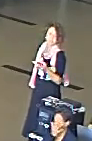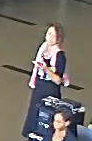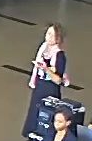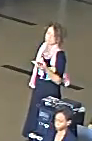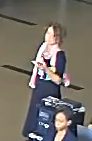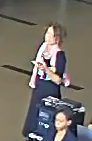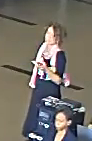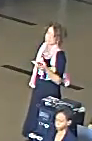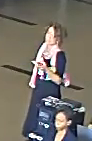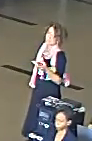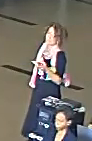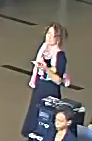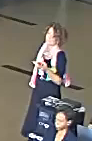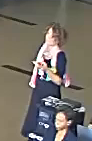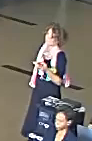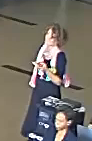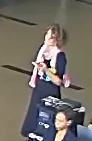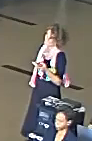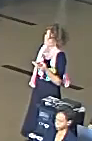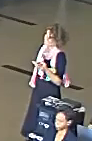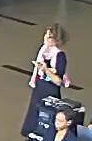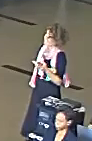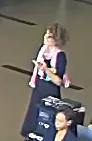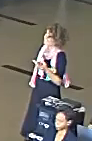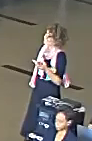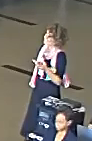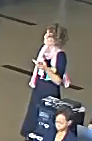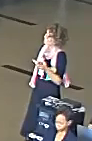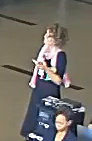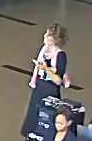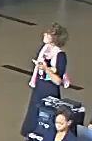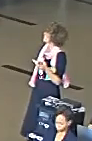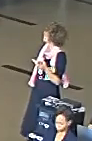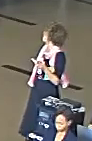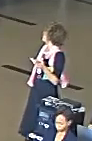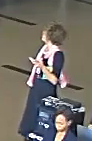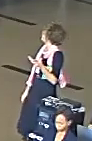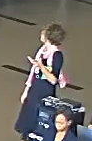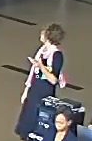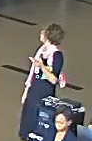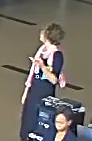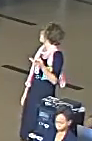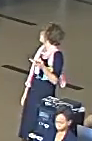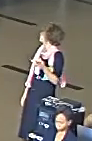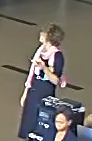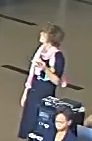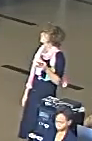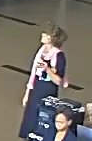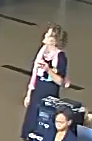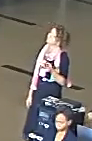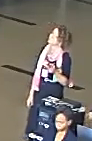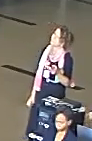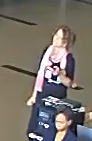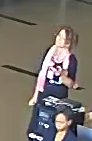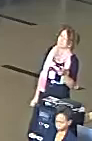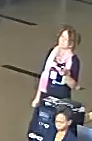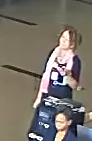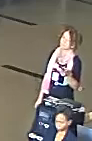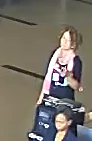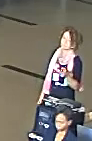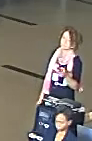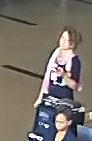Denis pode continuar quero também cumprimentar toda a mesa né e pela oportunidade que nos proporcionou e estar